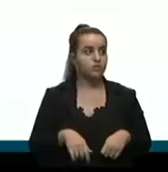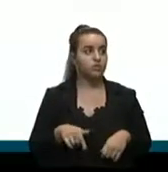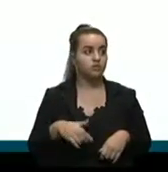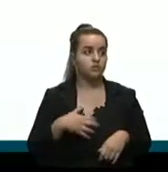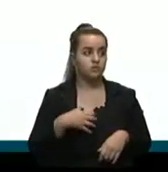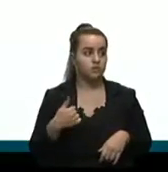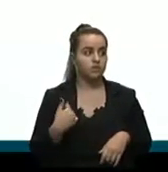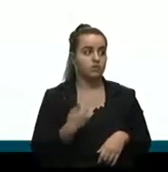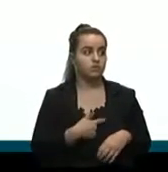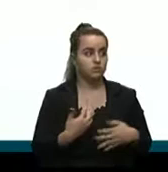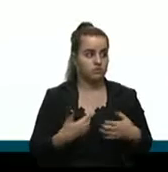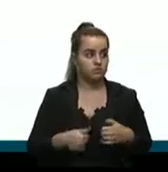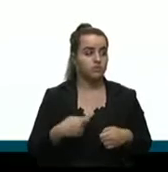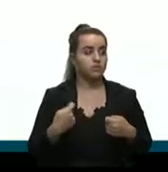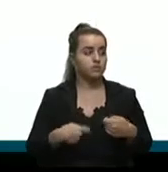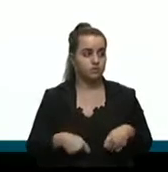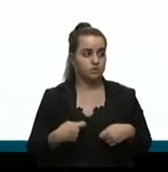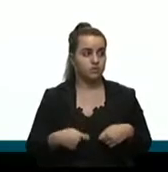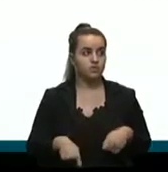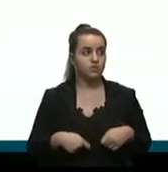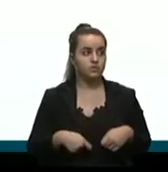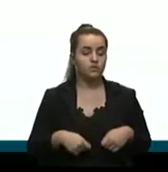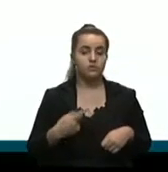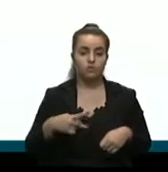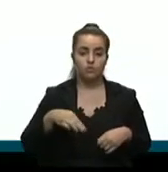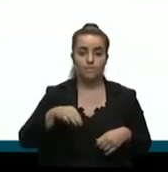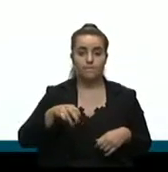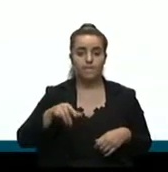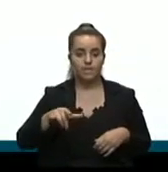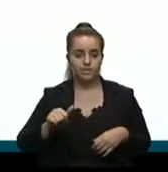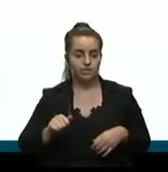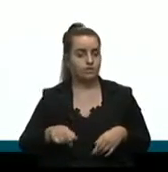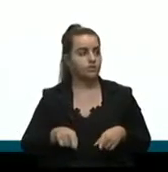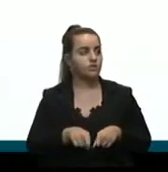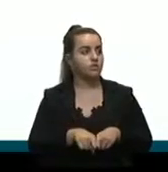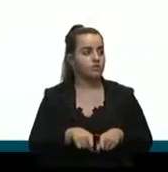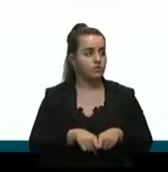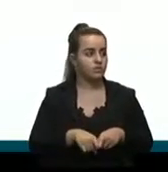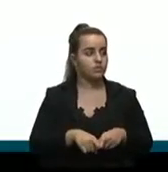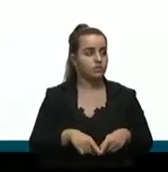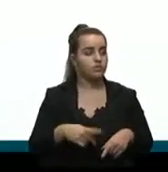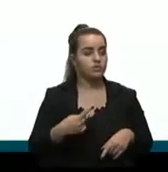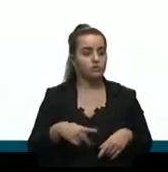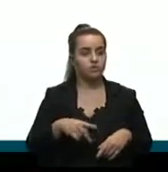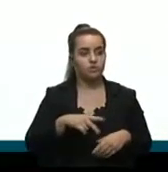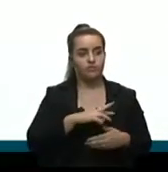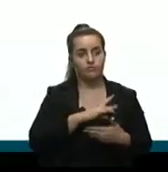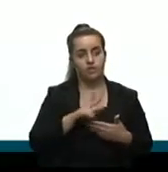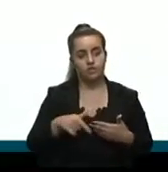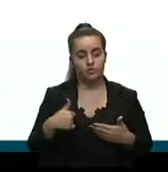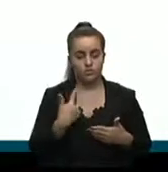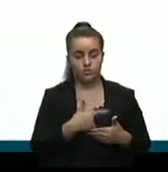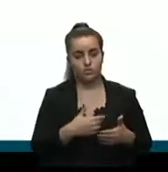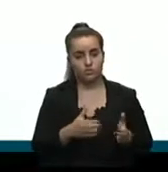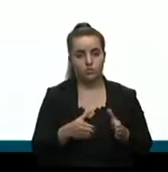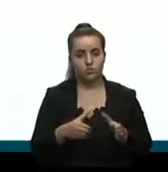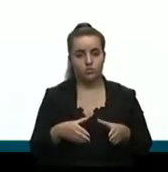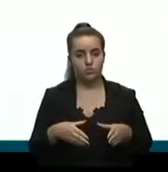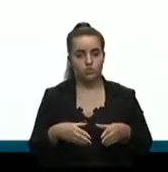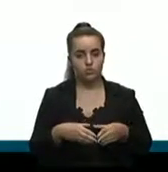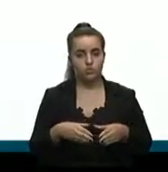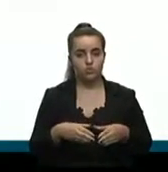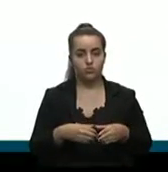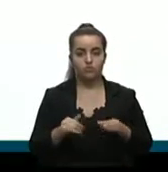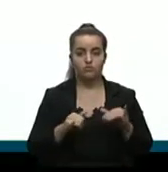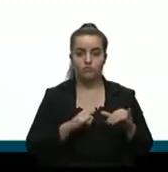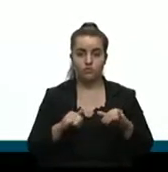nós vamos precisar da média e nós vamos precisar da variância do nosso conjunto de dados.